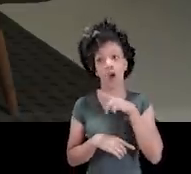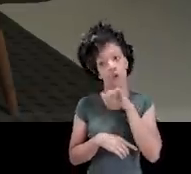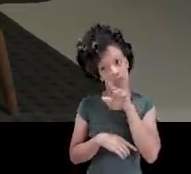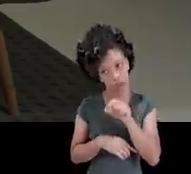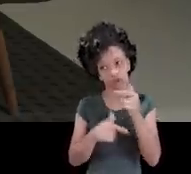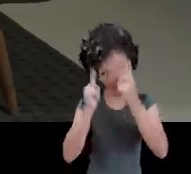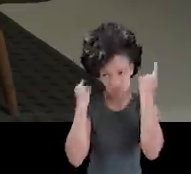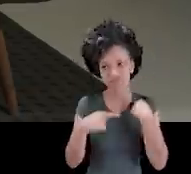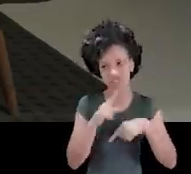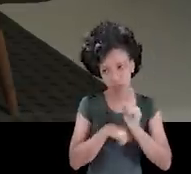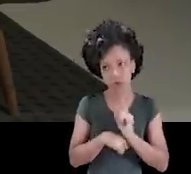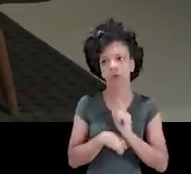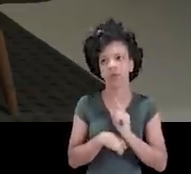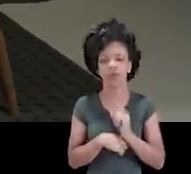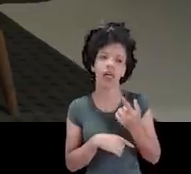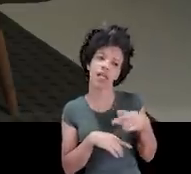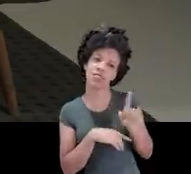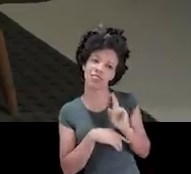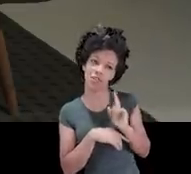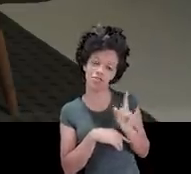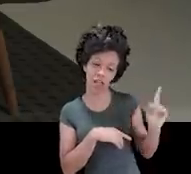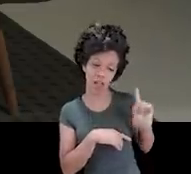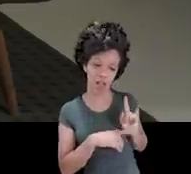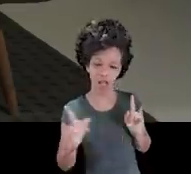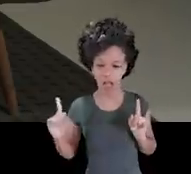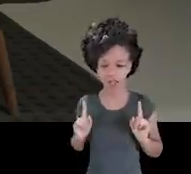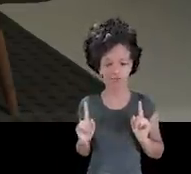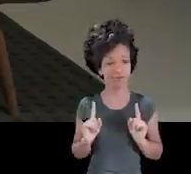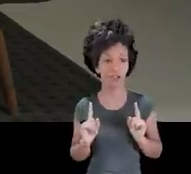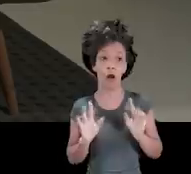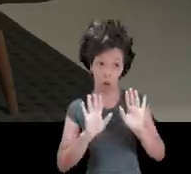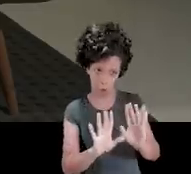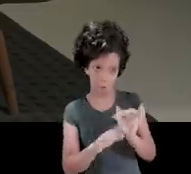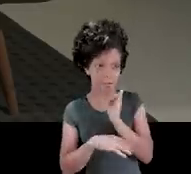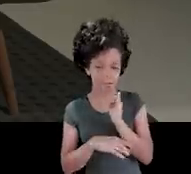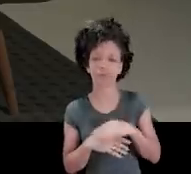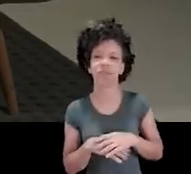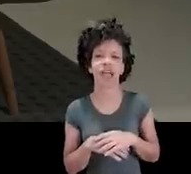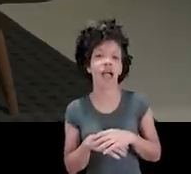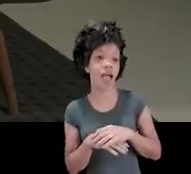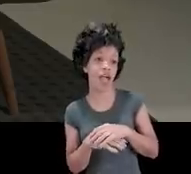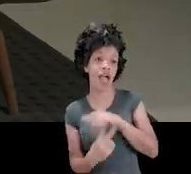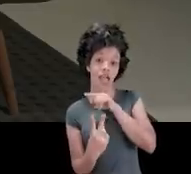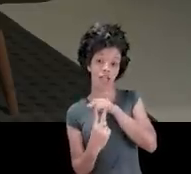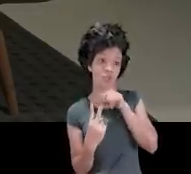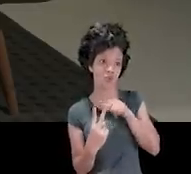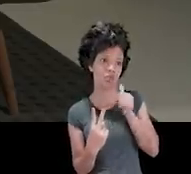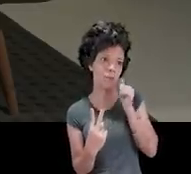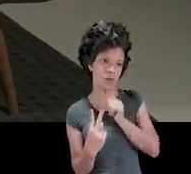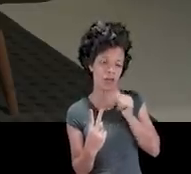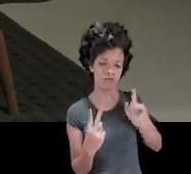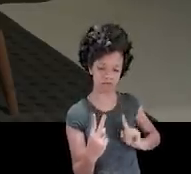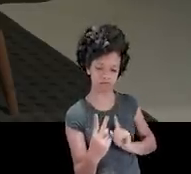ficou careca. Não, ao lado das mulheres. Entenda, ó. Ao lado das mulheres. Assim, as mulheres estavam ao lado do cara mais